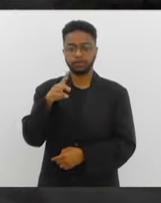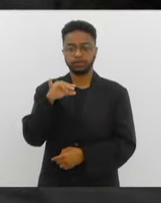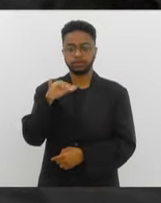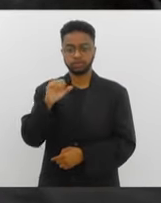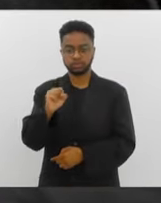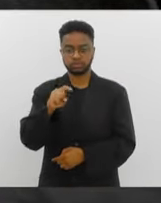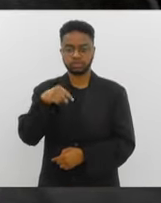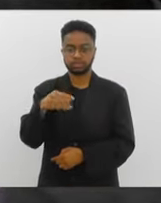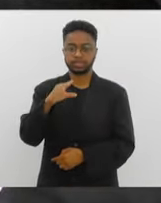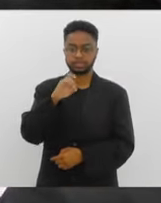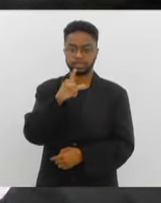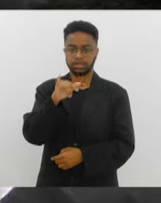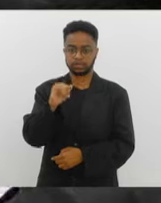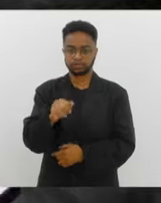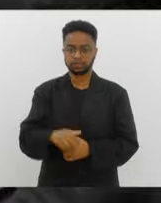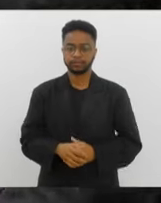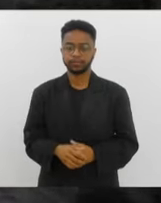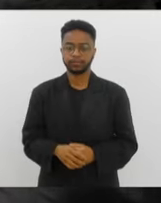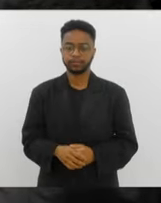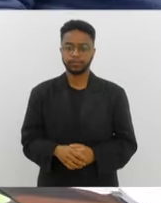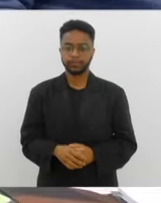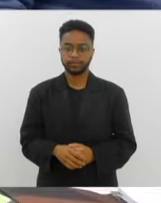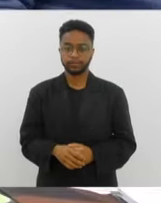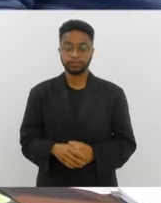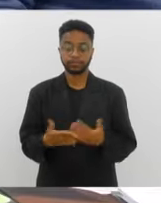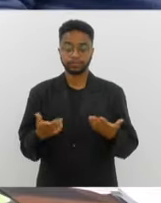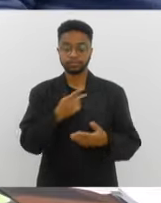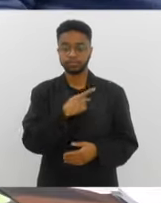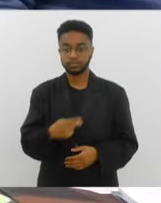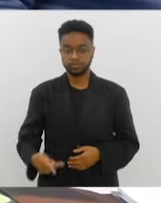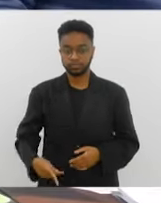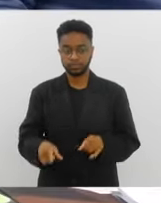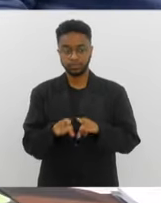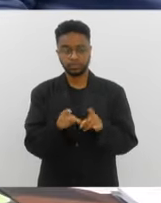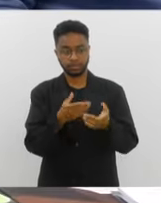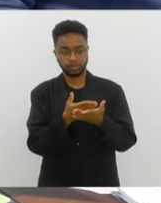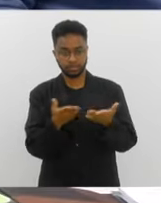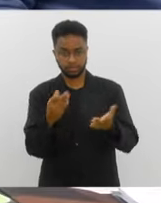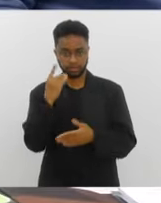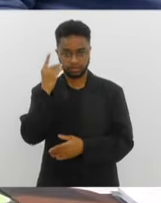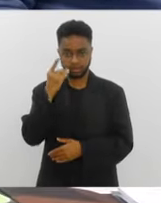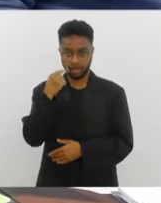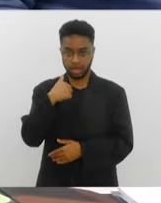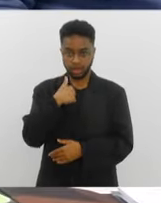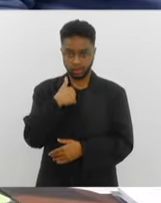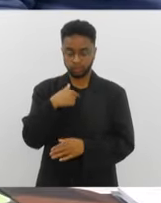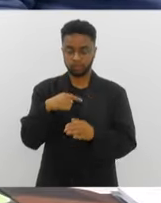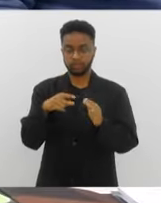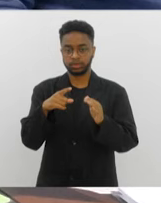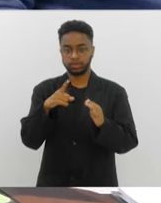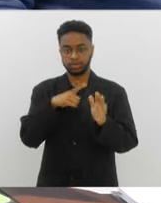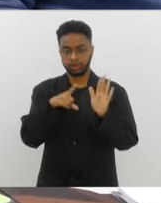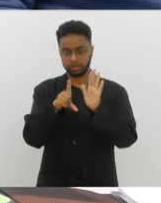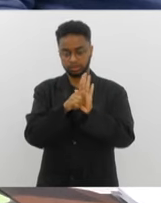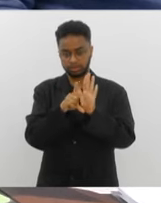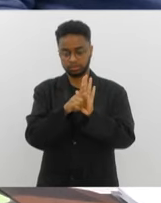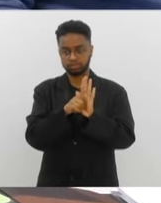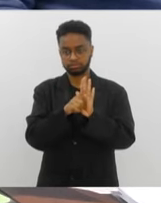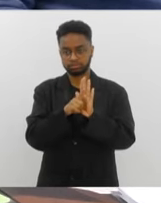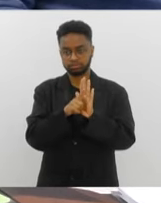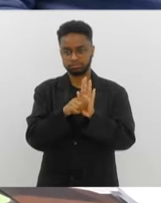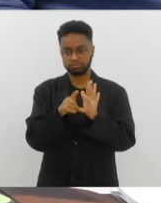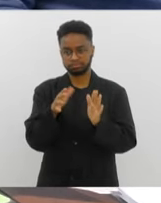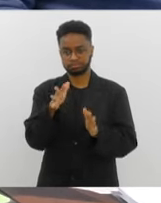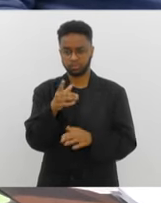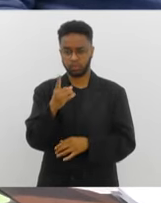Deputado Mink. Presidente e colegas, eu tenho uma lei recente, talvez um